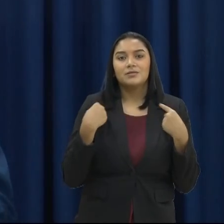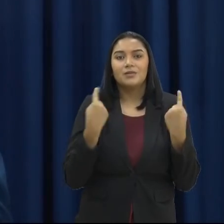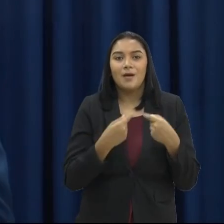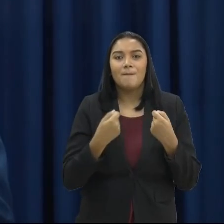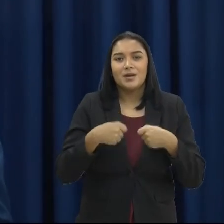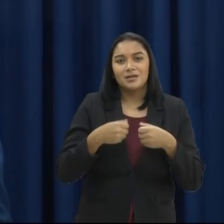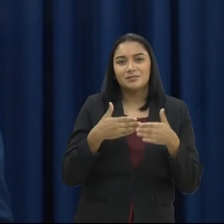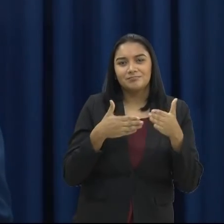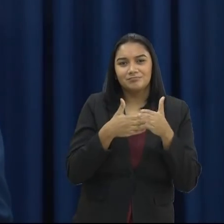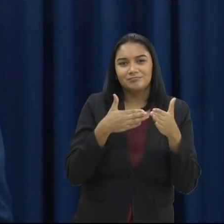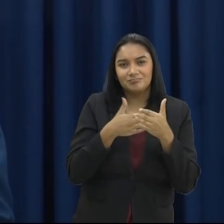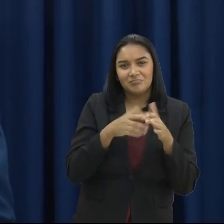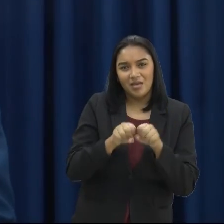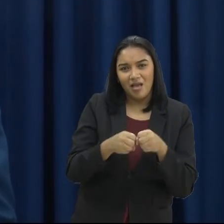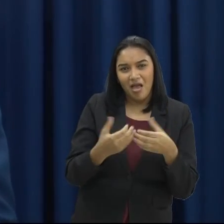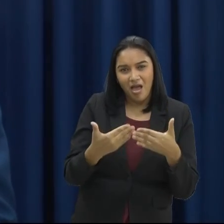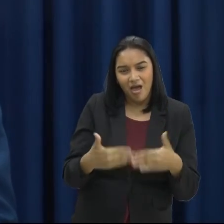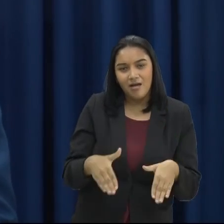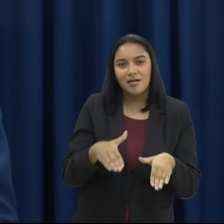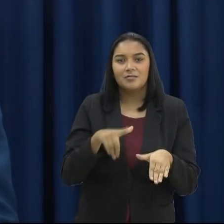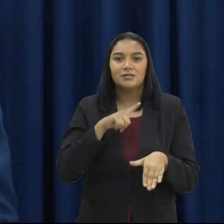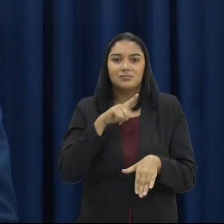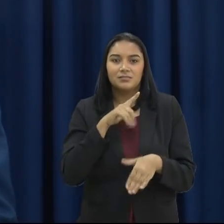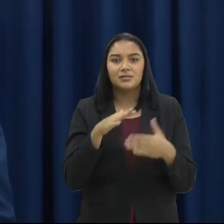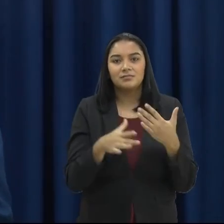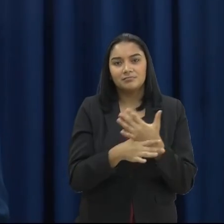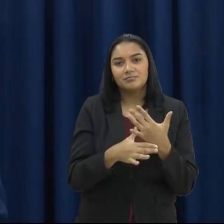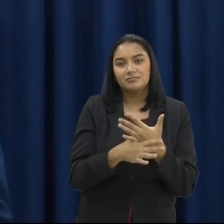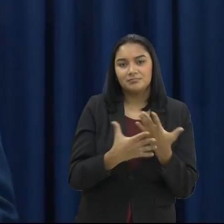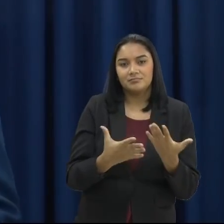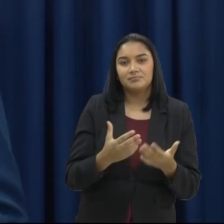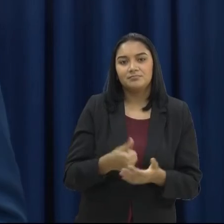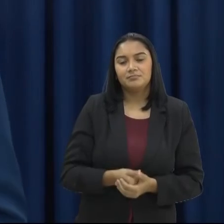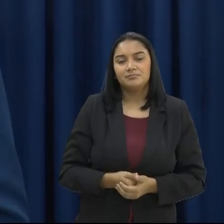esse esquema político vigente em nossa cidade.